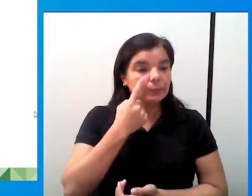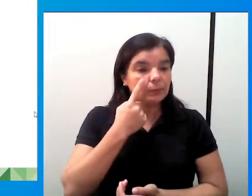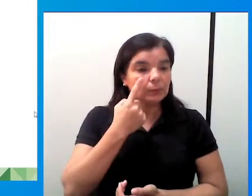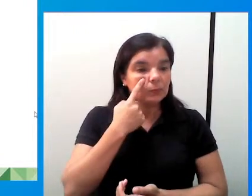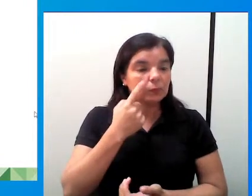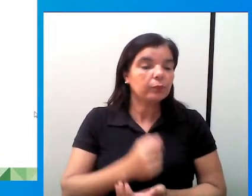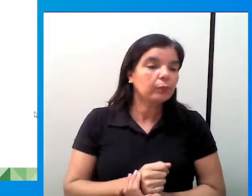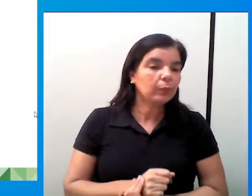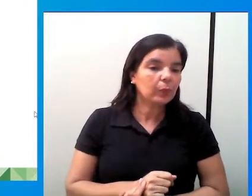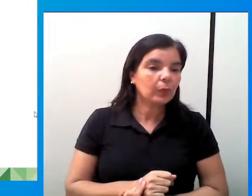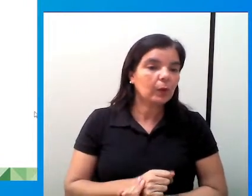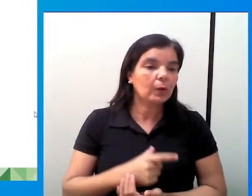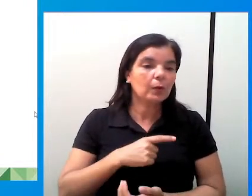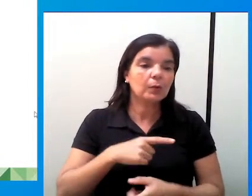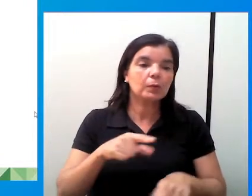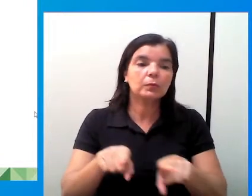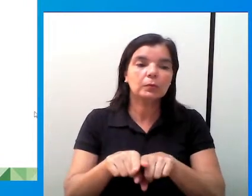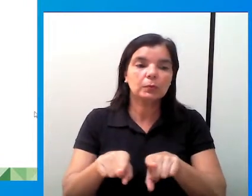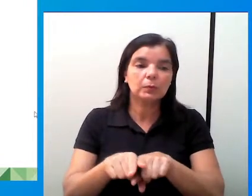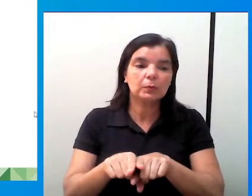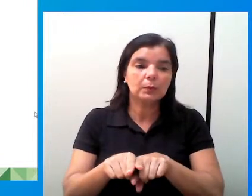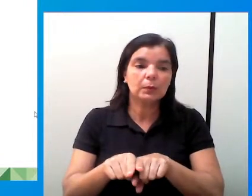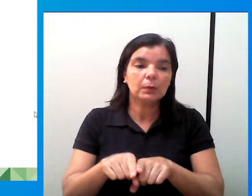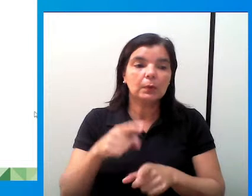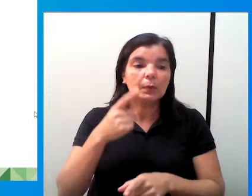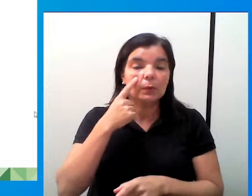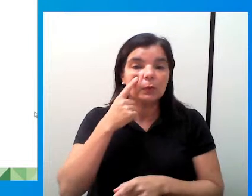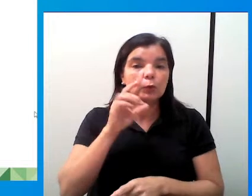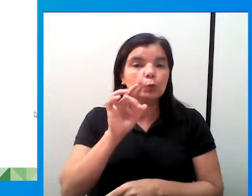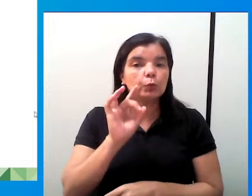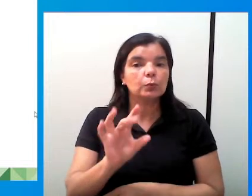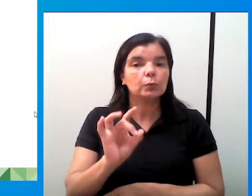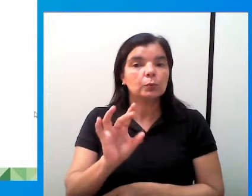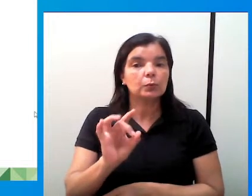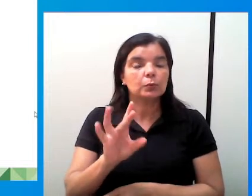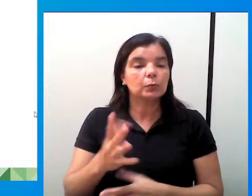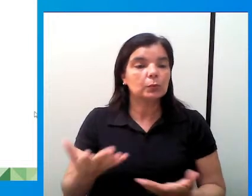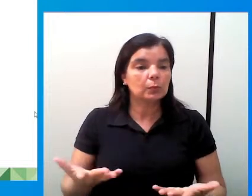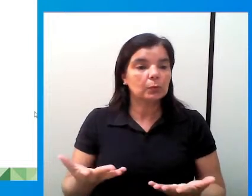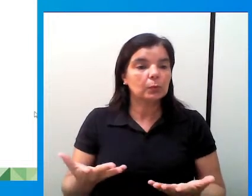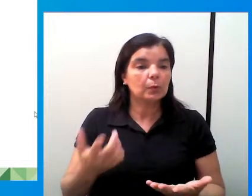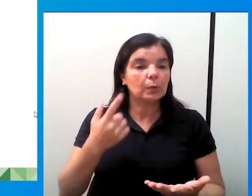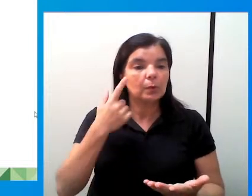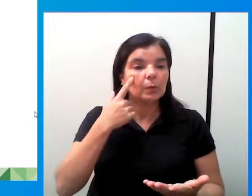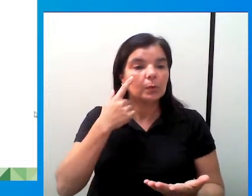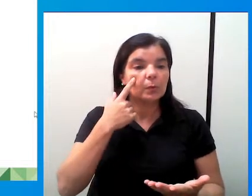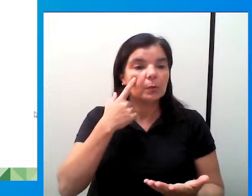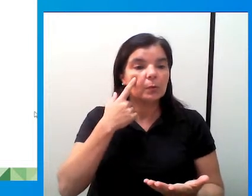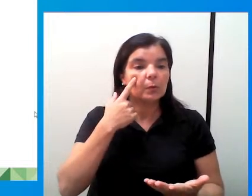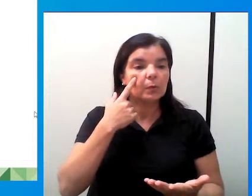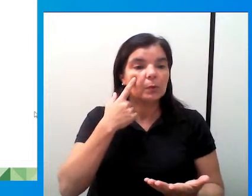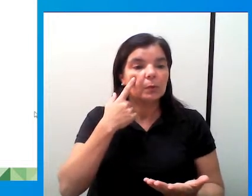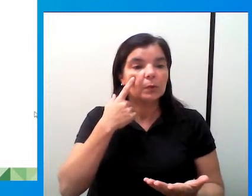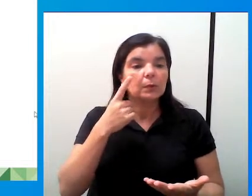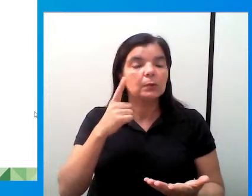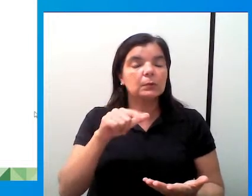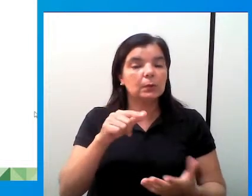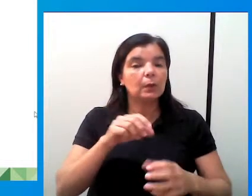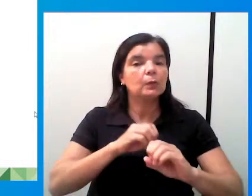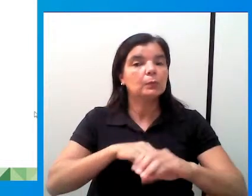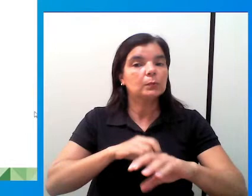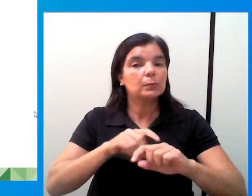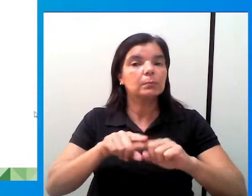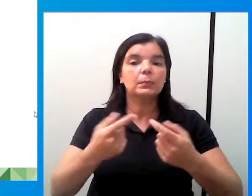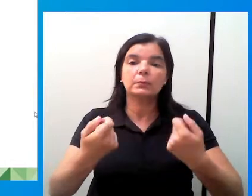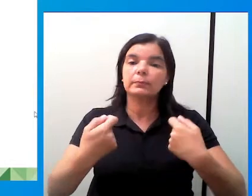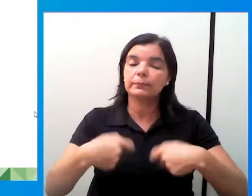que nunca vivenciaram a extensão no Instituto a partir, não apenas desta prática, né, de outras que são executadas, mas que